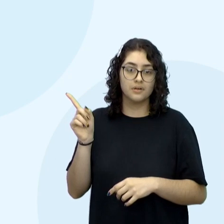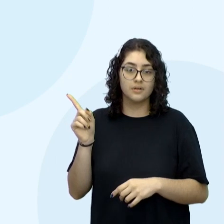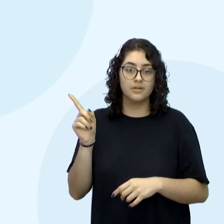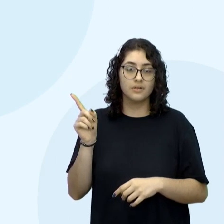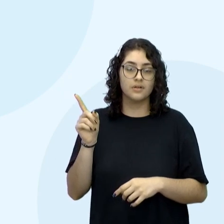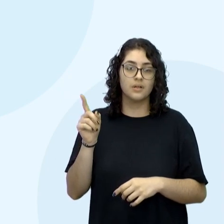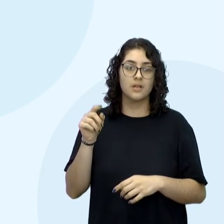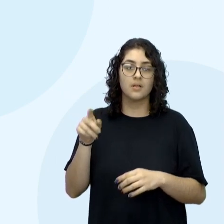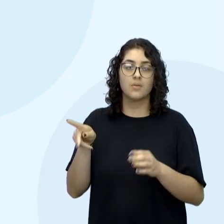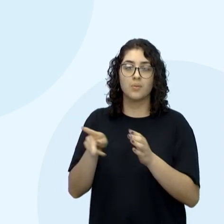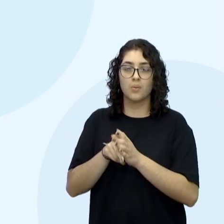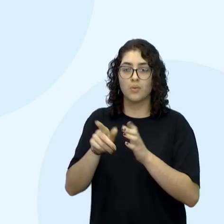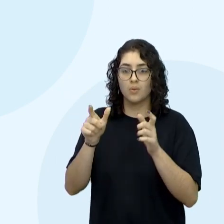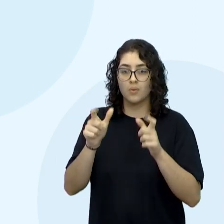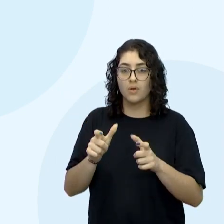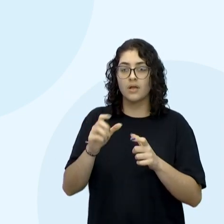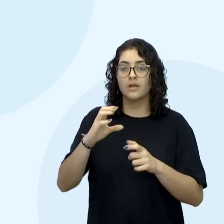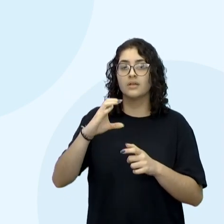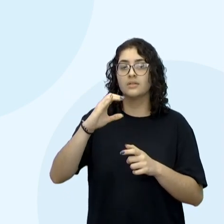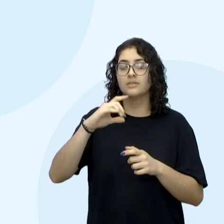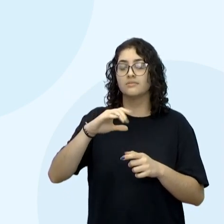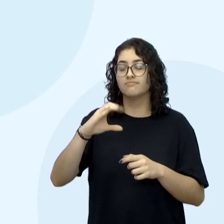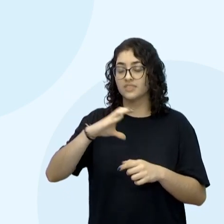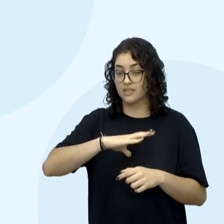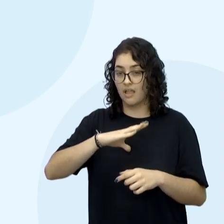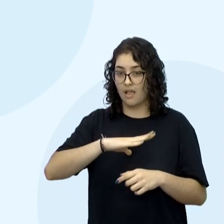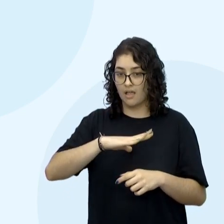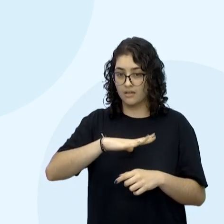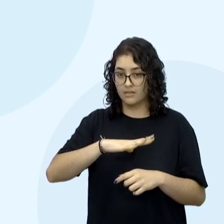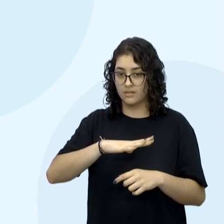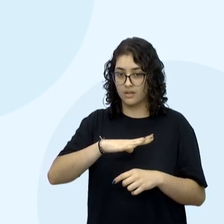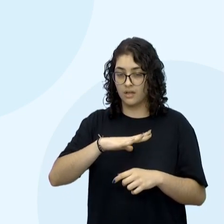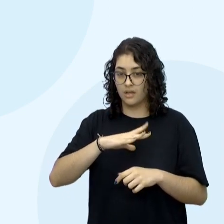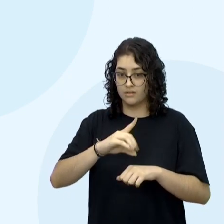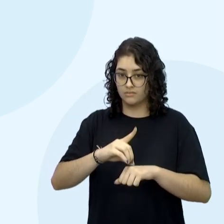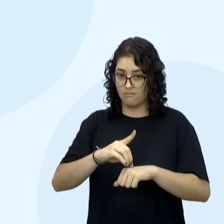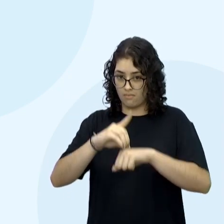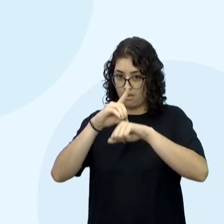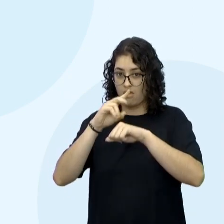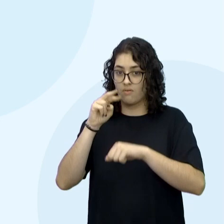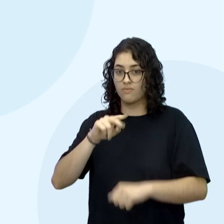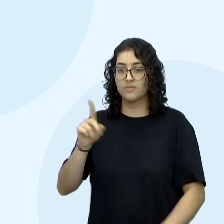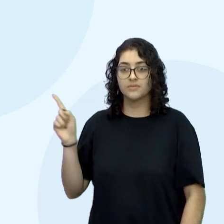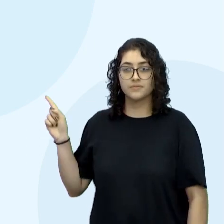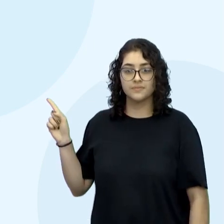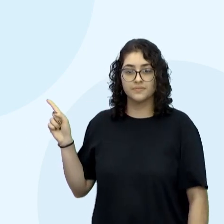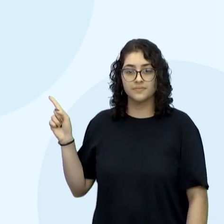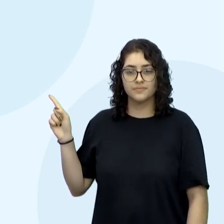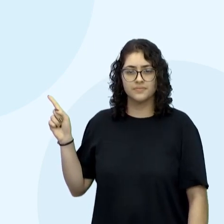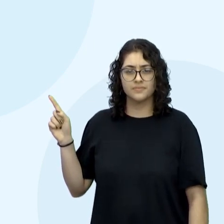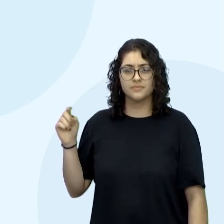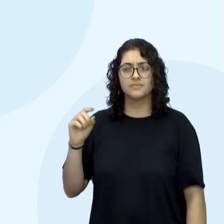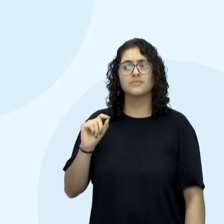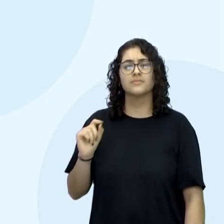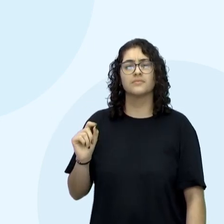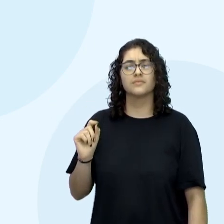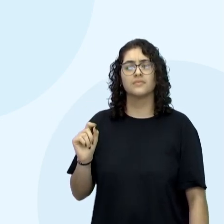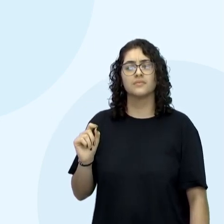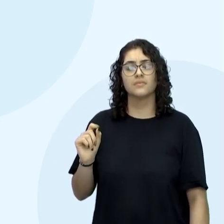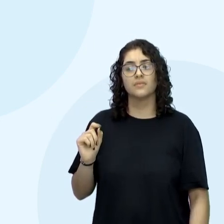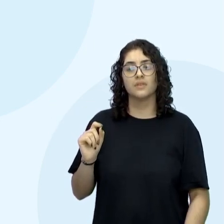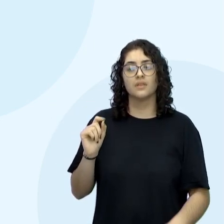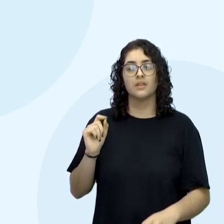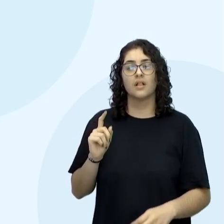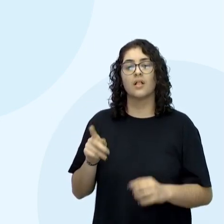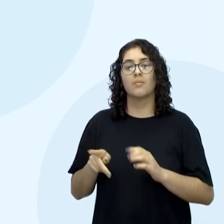Deus. Esse material depois você vai ter acesso, você consegue ler ele inteiro. Então me acompanha na minha fala aqui. Cidade de Deus foi indicado ao Oscar,